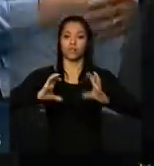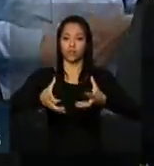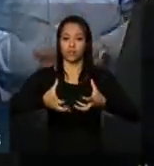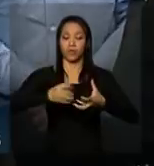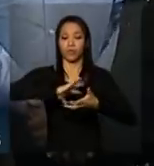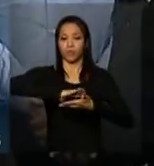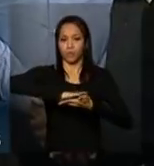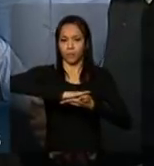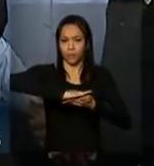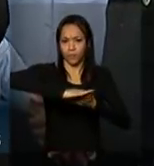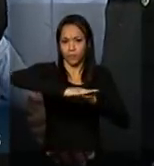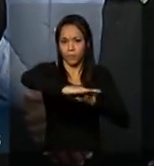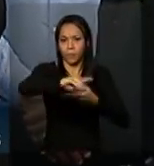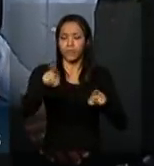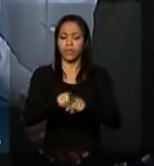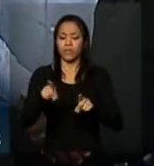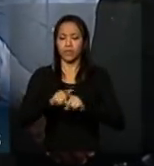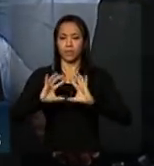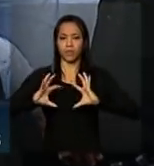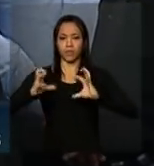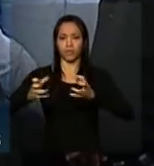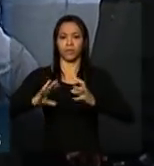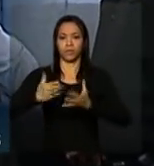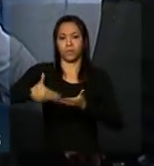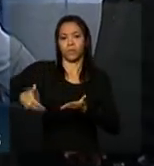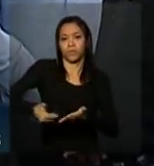56 P carregadeiras